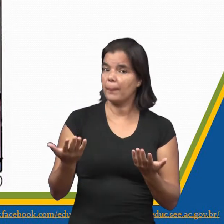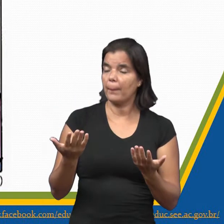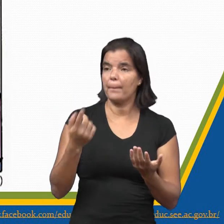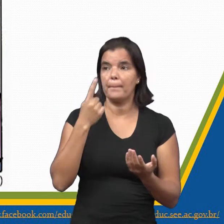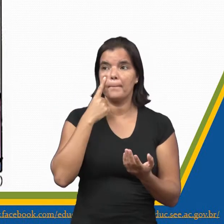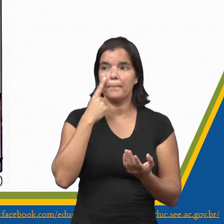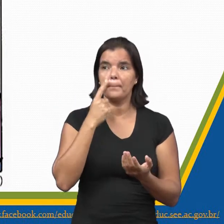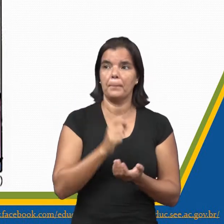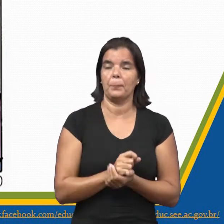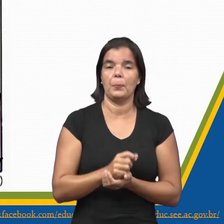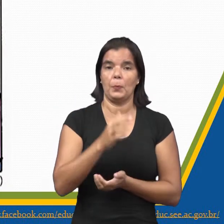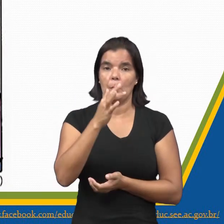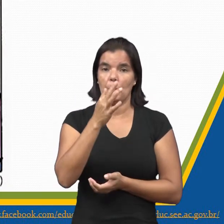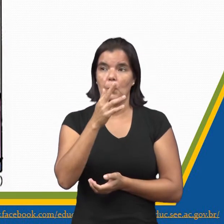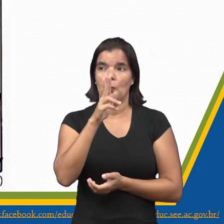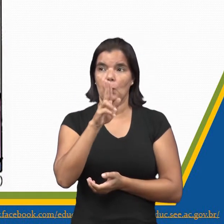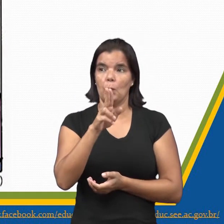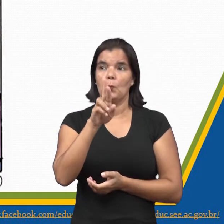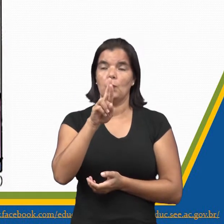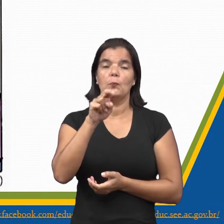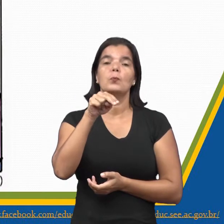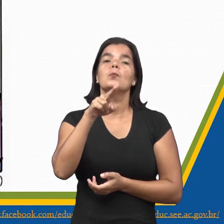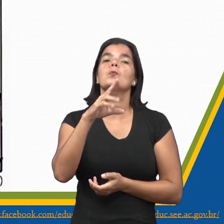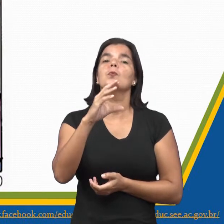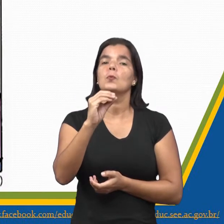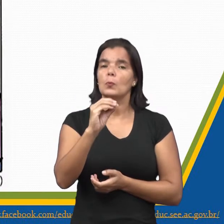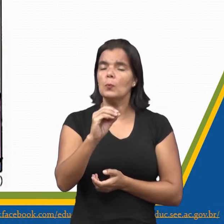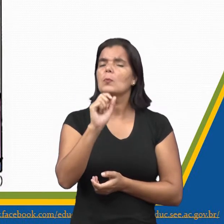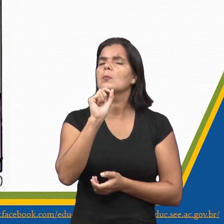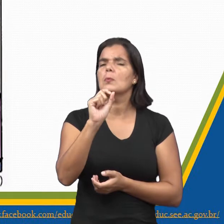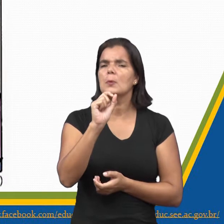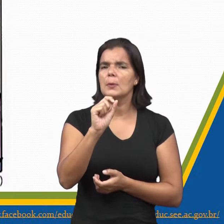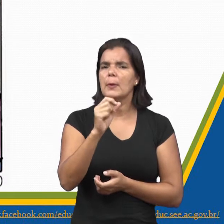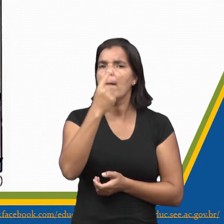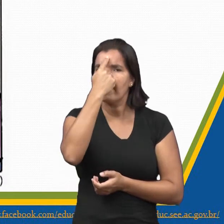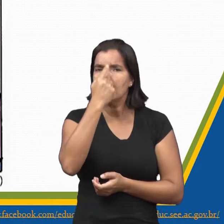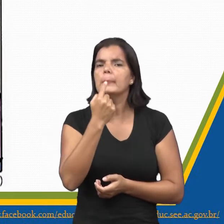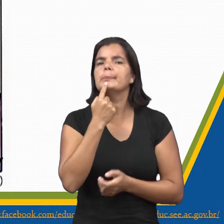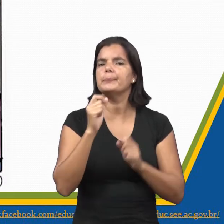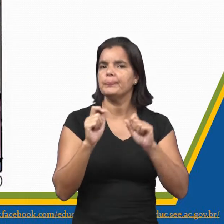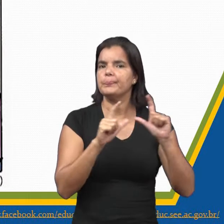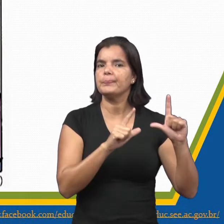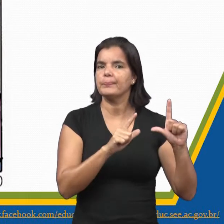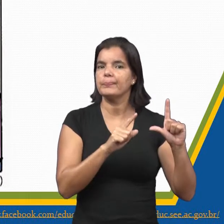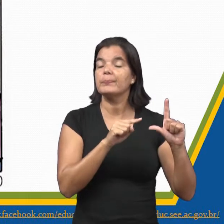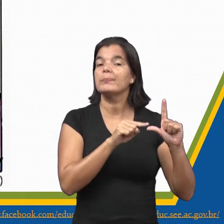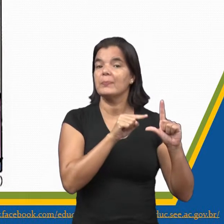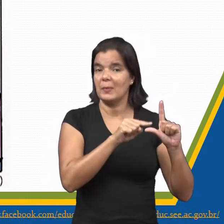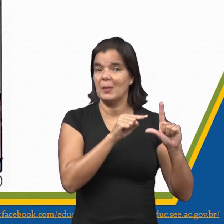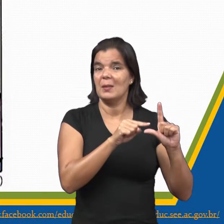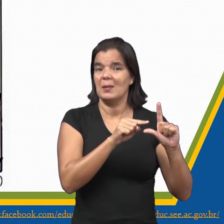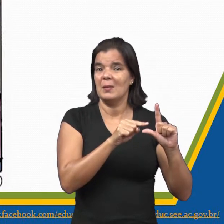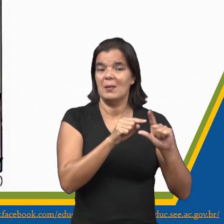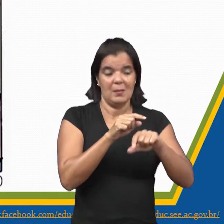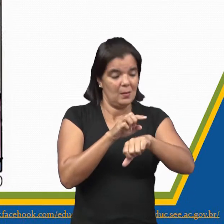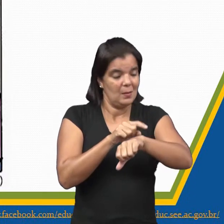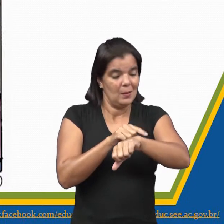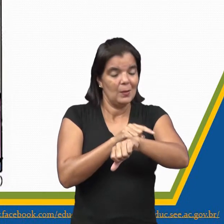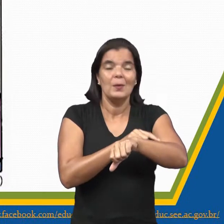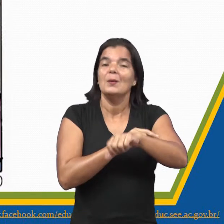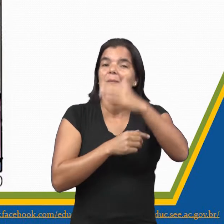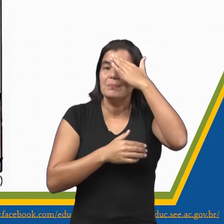só, furúnculo, para a gente entender, para vocês entenderem melhor, olha essa imagem aí. É esse tipo de inflamação na nossa